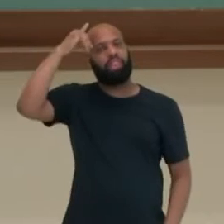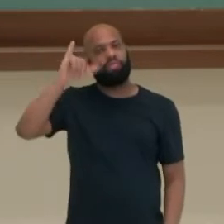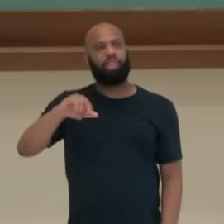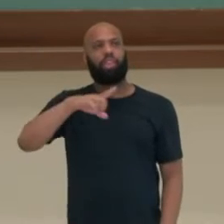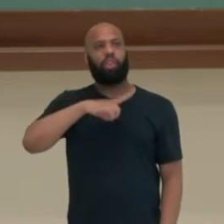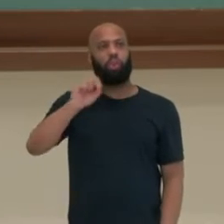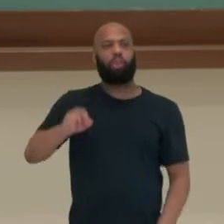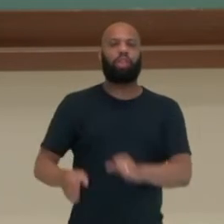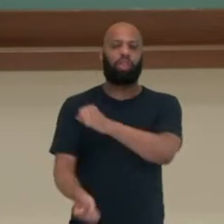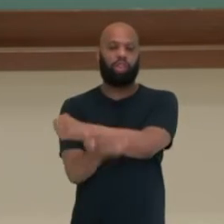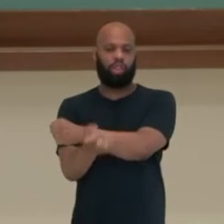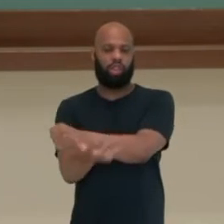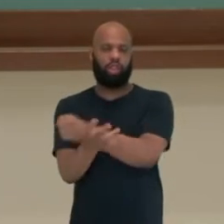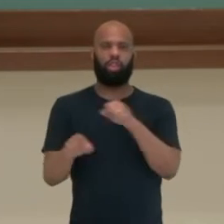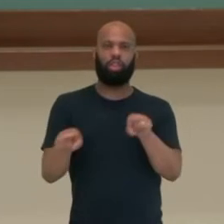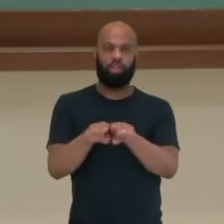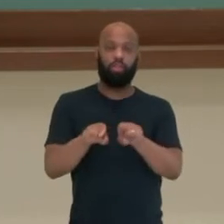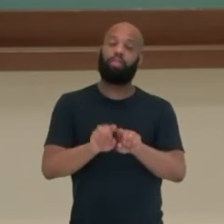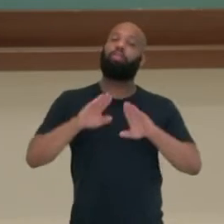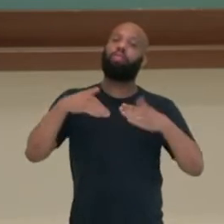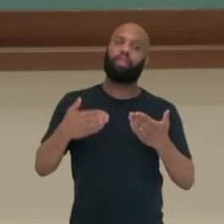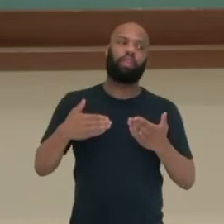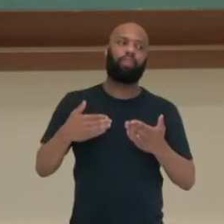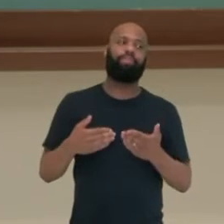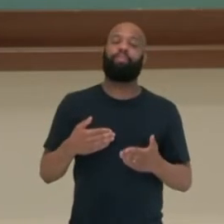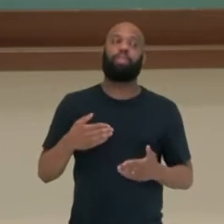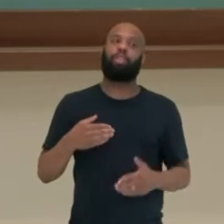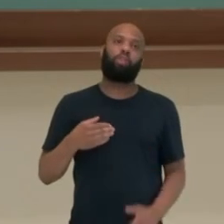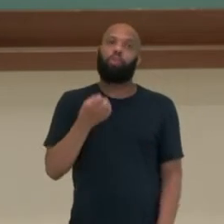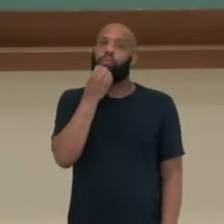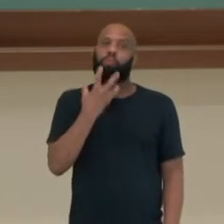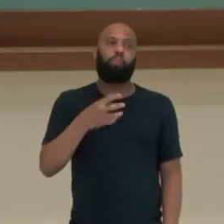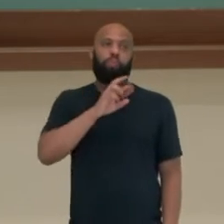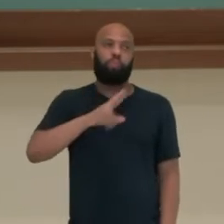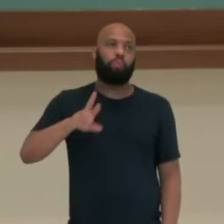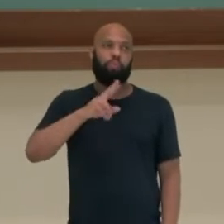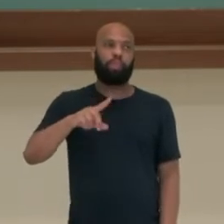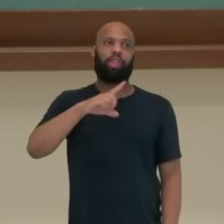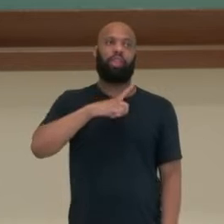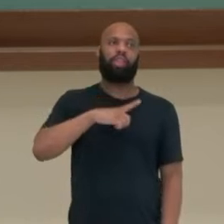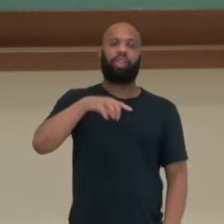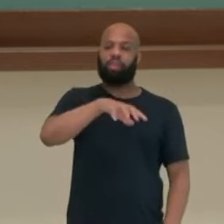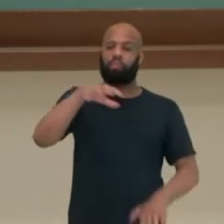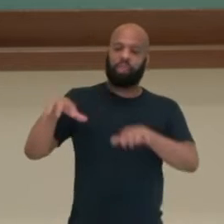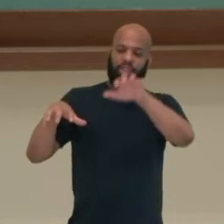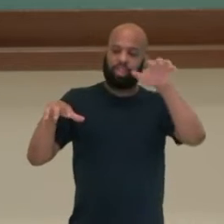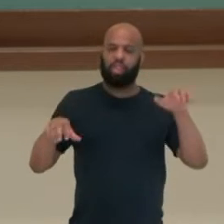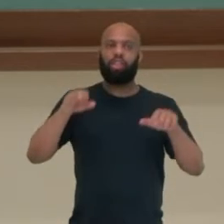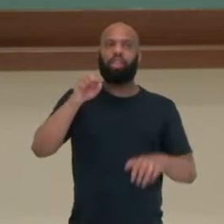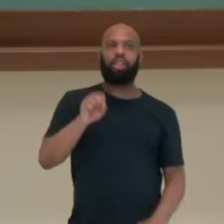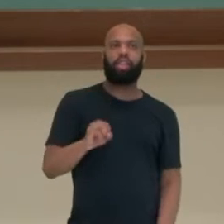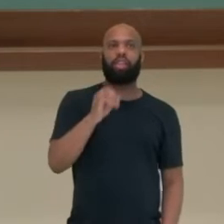haja corrupção, né? Então, é interessante que haja essa divisão e mesmo que não tenha ali